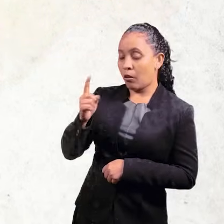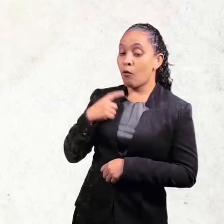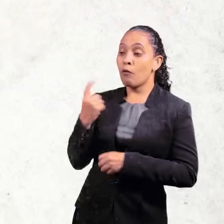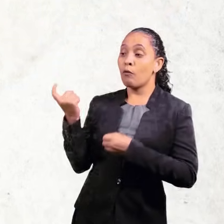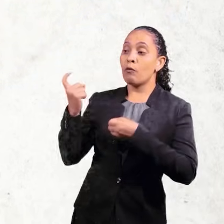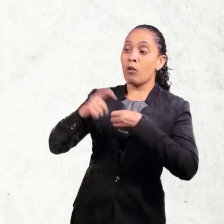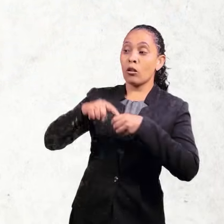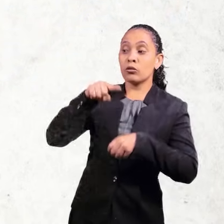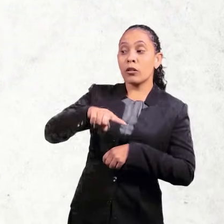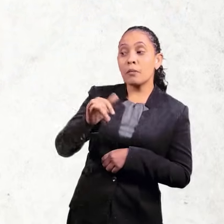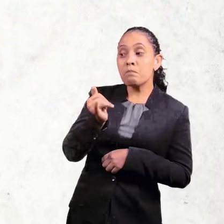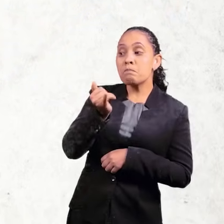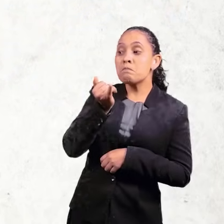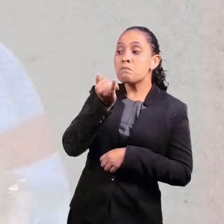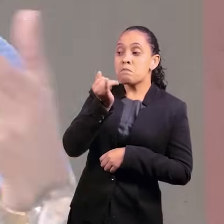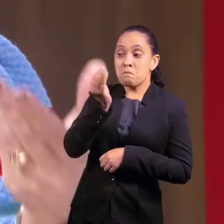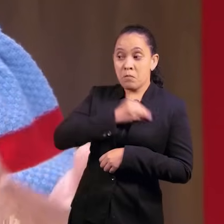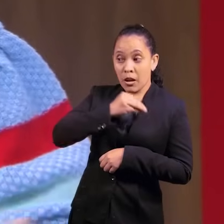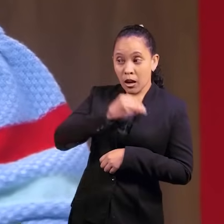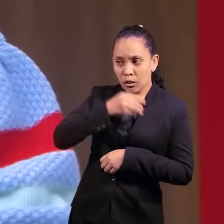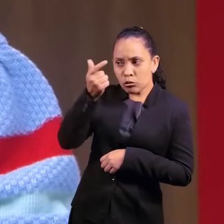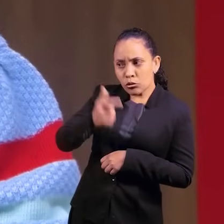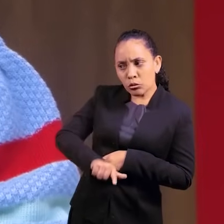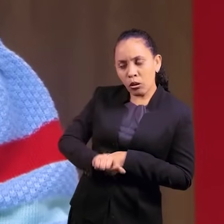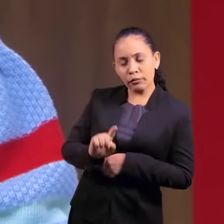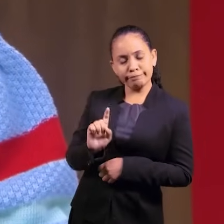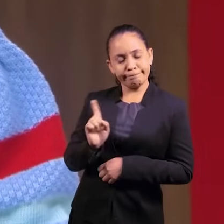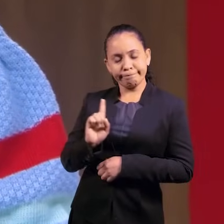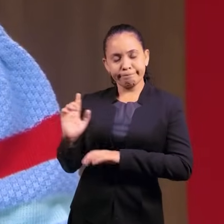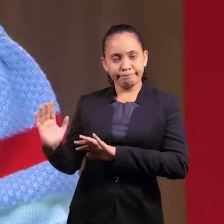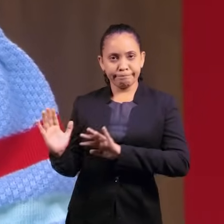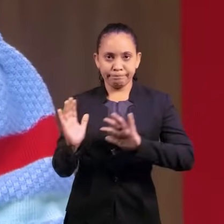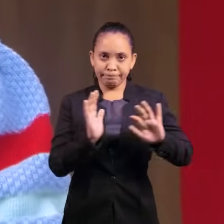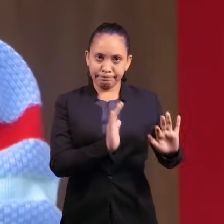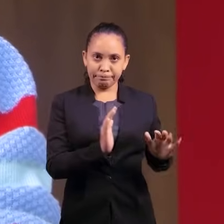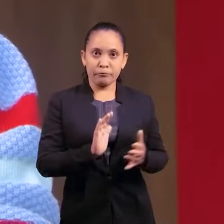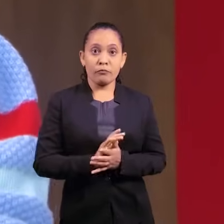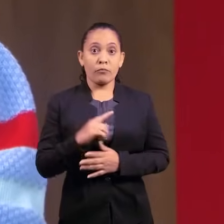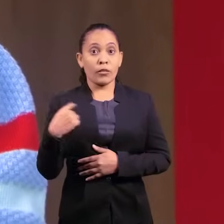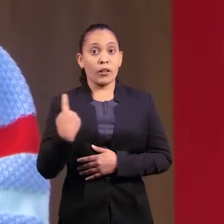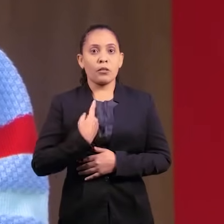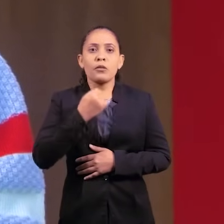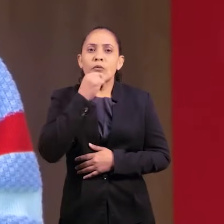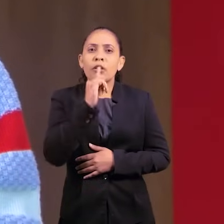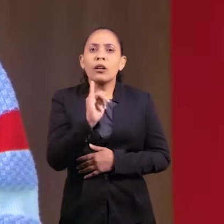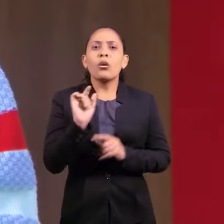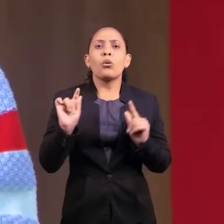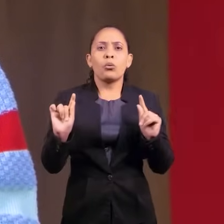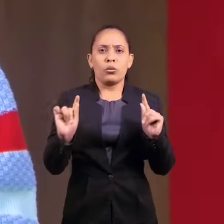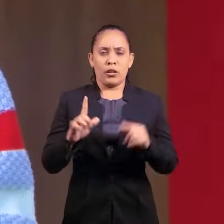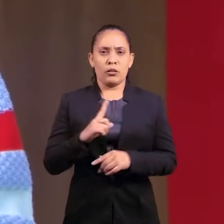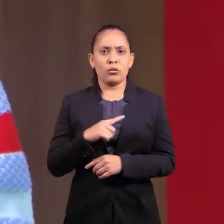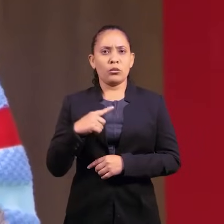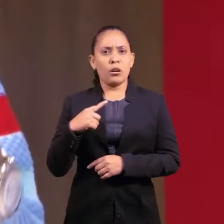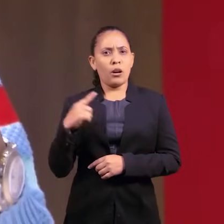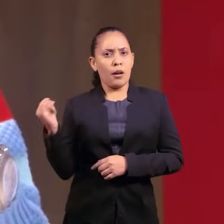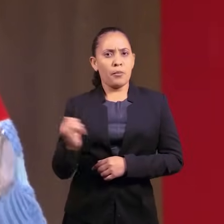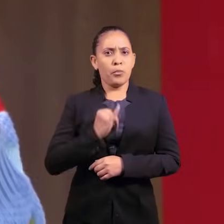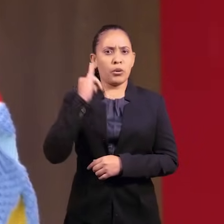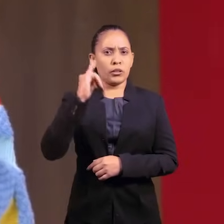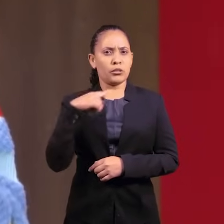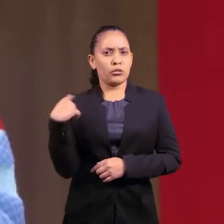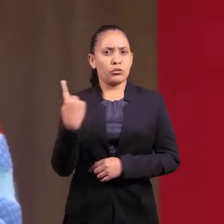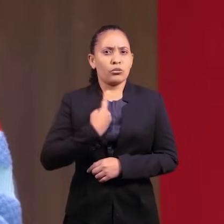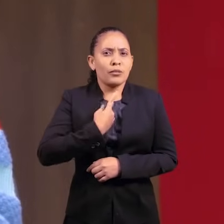peques mais. Então, hoje nós vamos abordar sobre a necessidade de nós perdoarmos